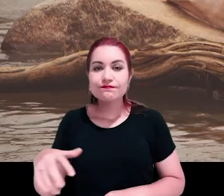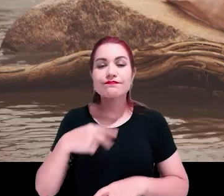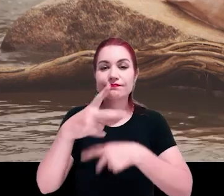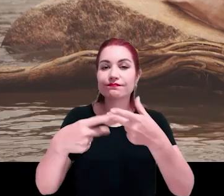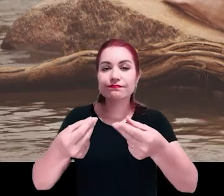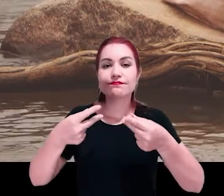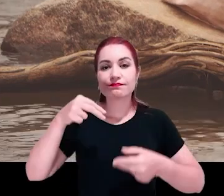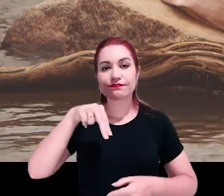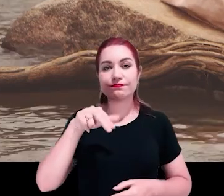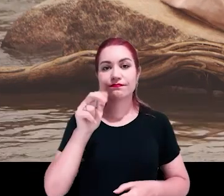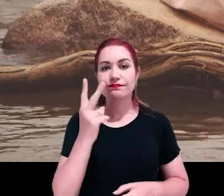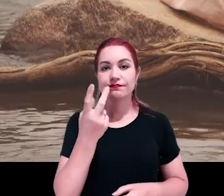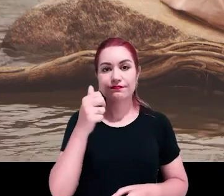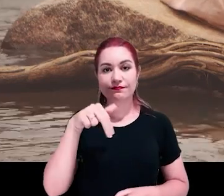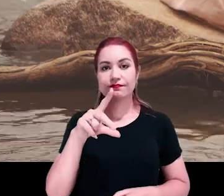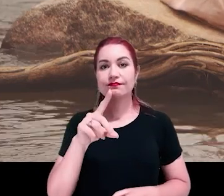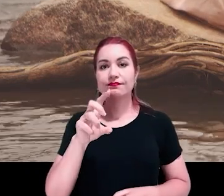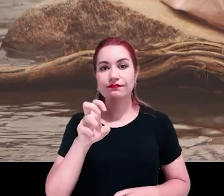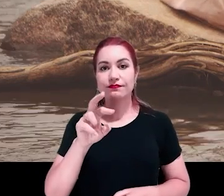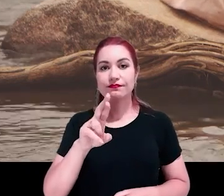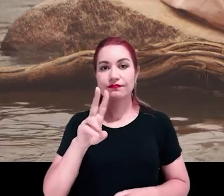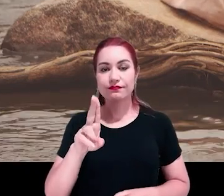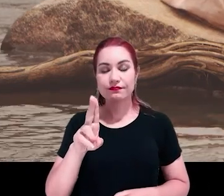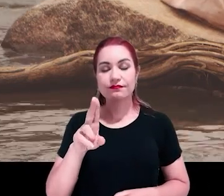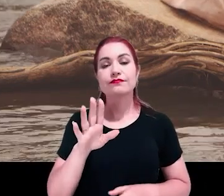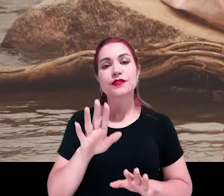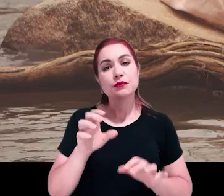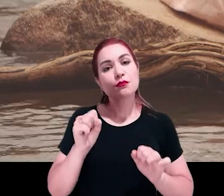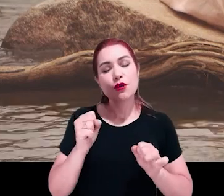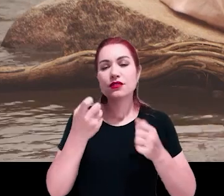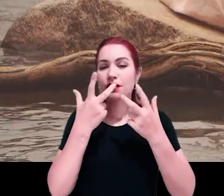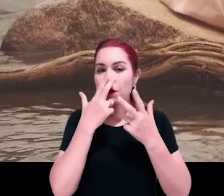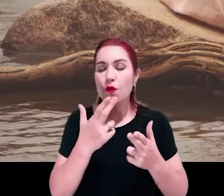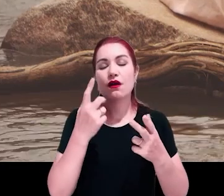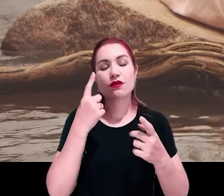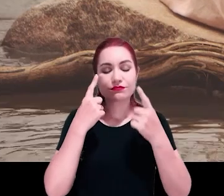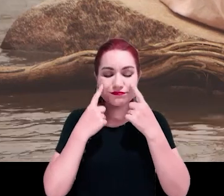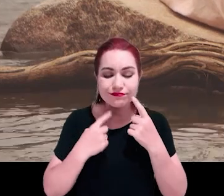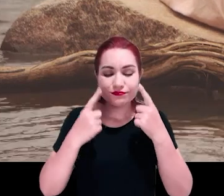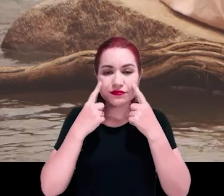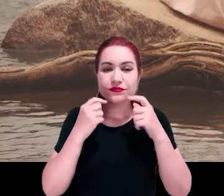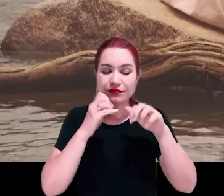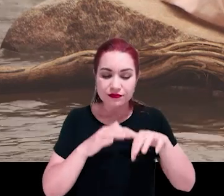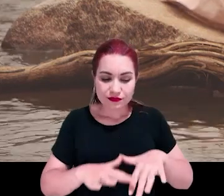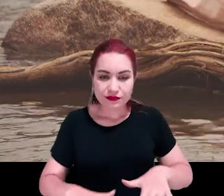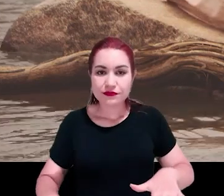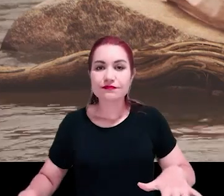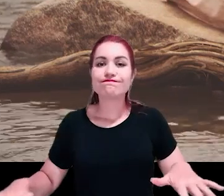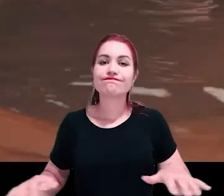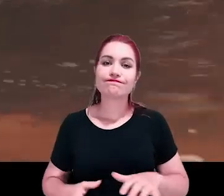foi presente de Nhanderu, mas poderia ser minhas lágrimas. Passa a mão direita pelos